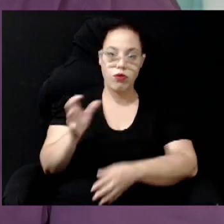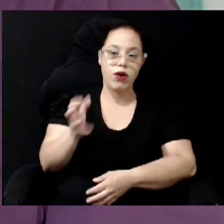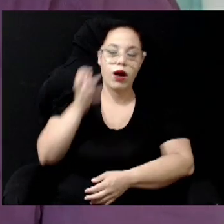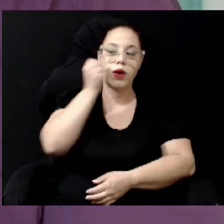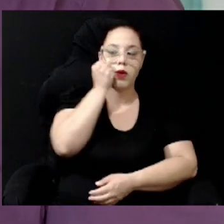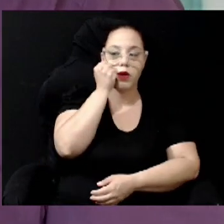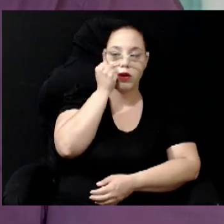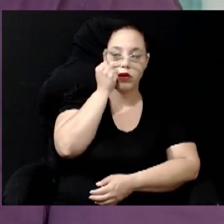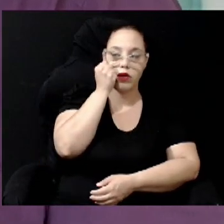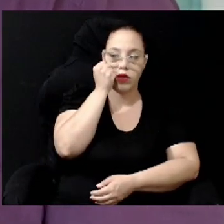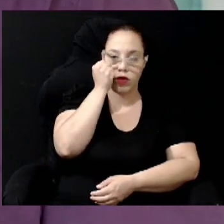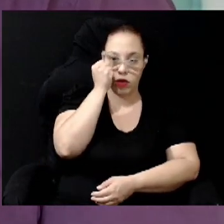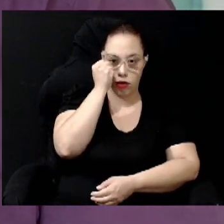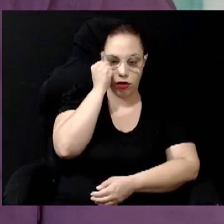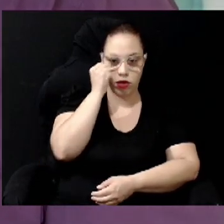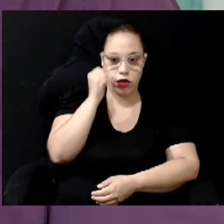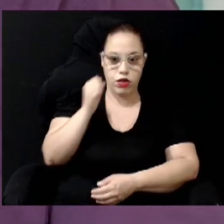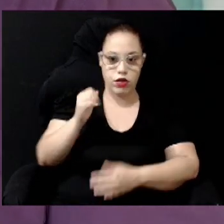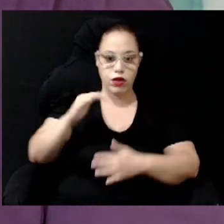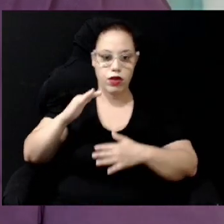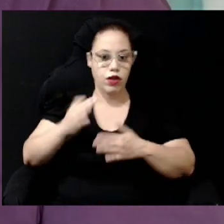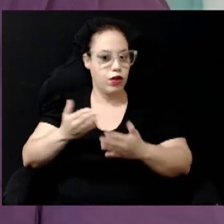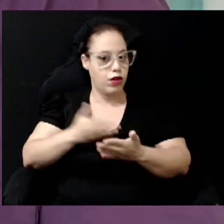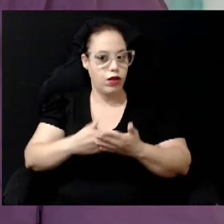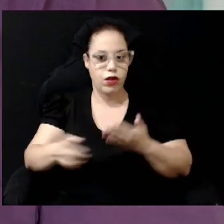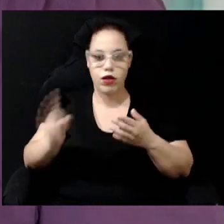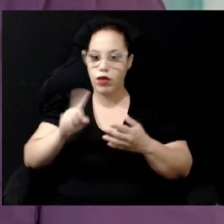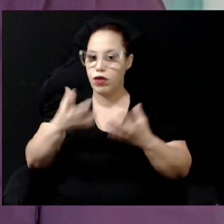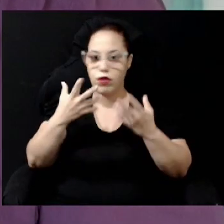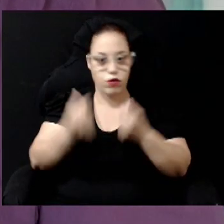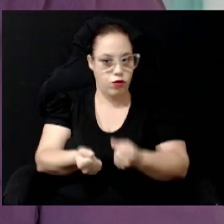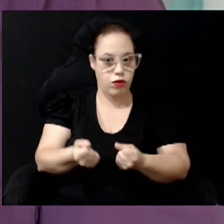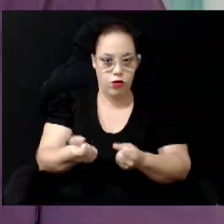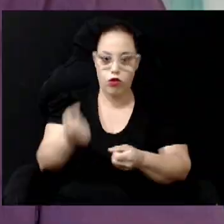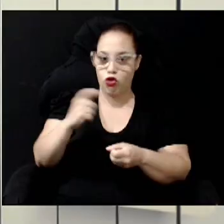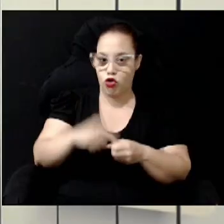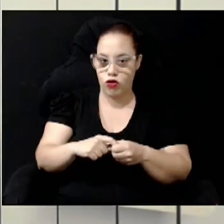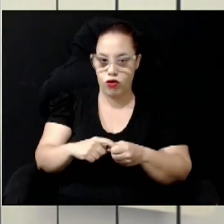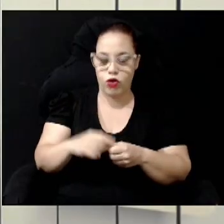partir desse momento, ele não resgata novamente o animal.